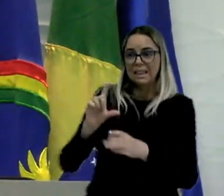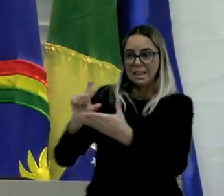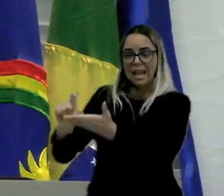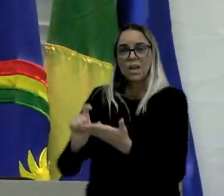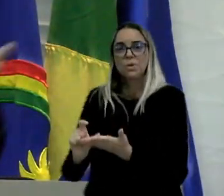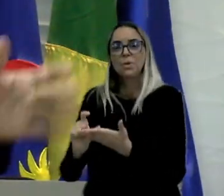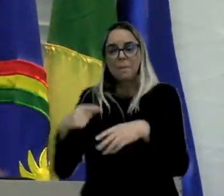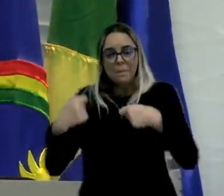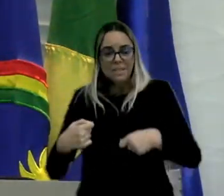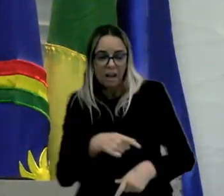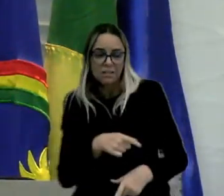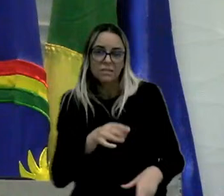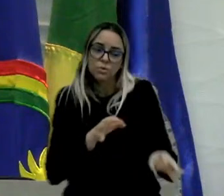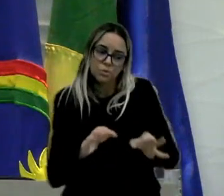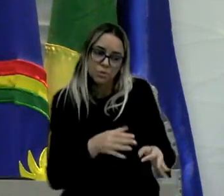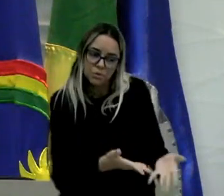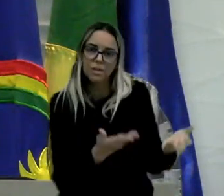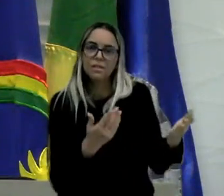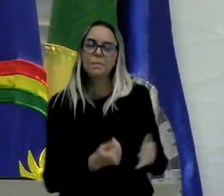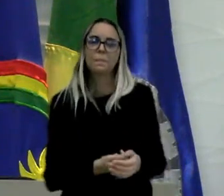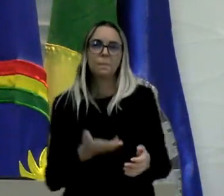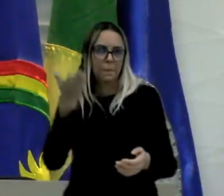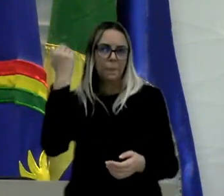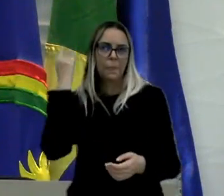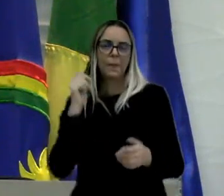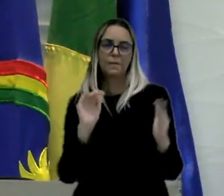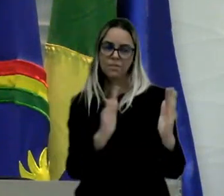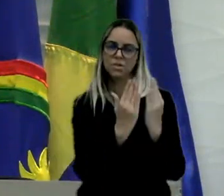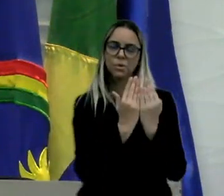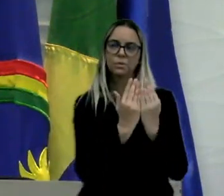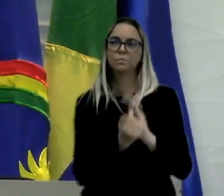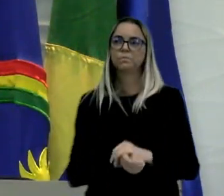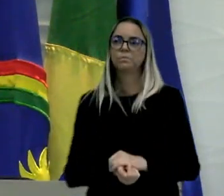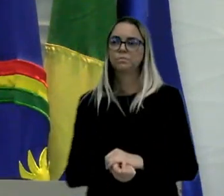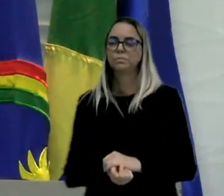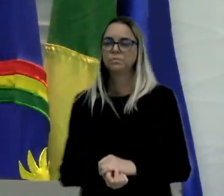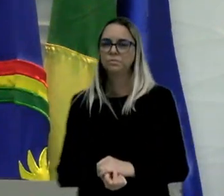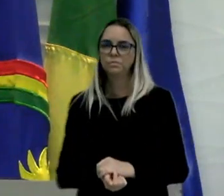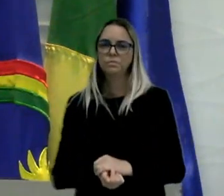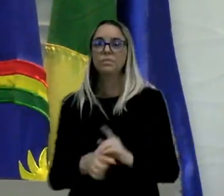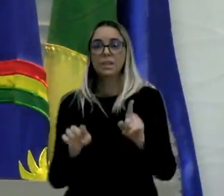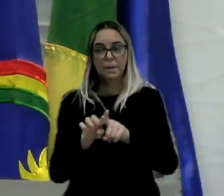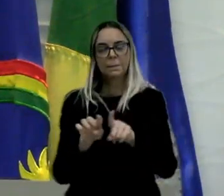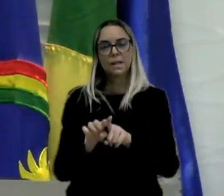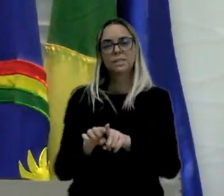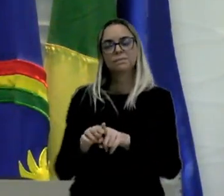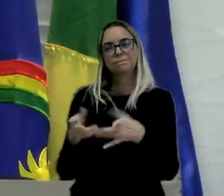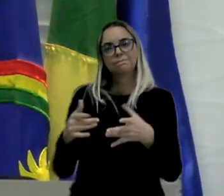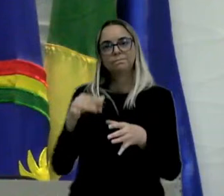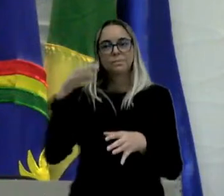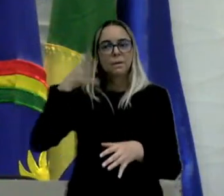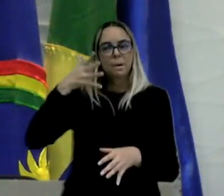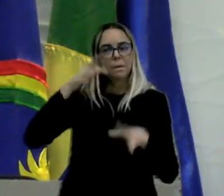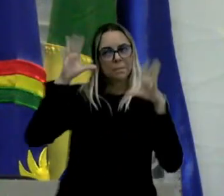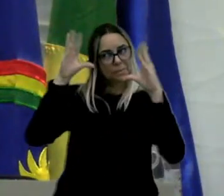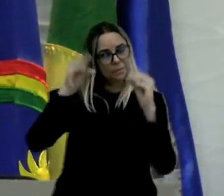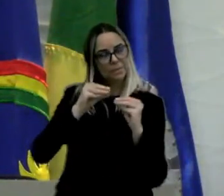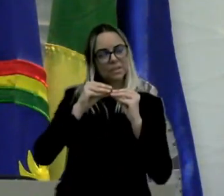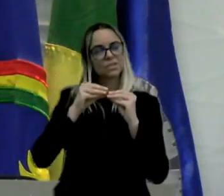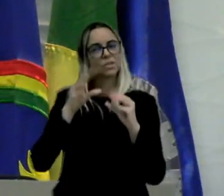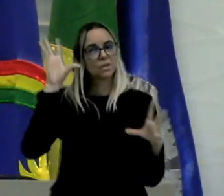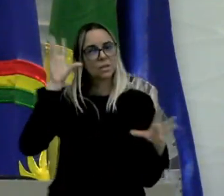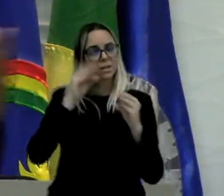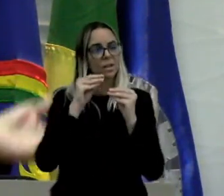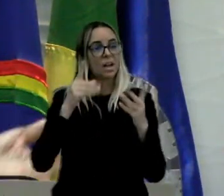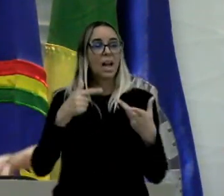Bloc cirúrgico não fosse fechado naquela época também para finalizar eu ontem fui